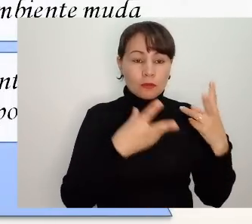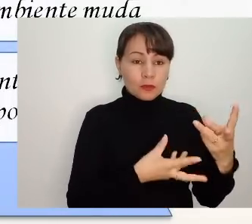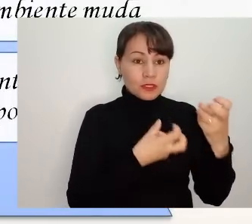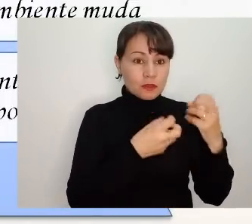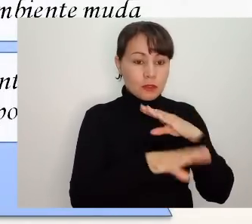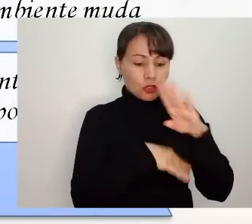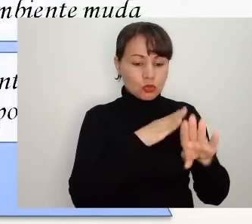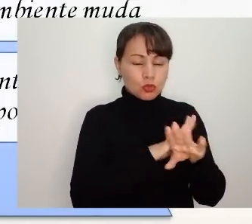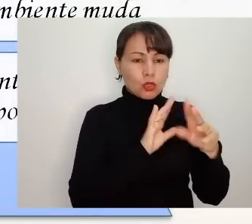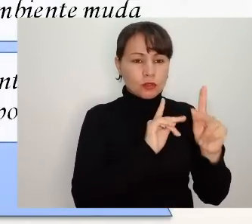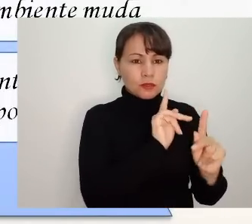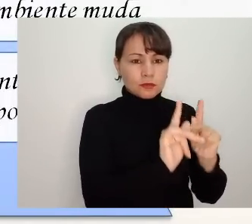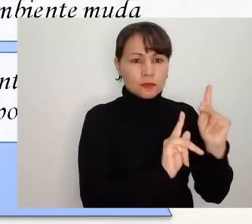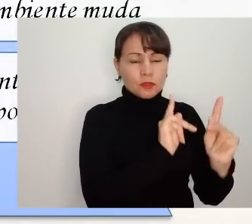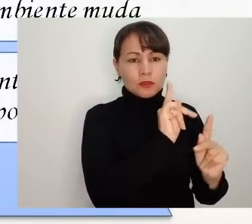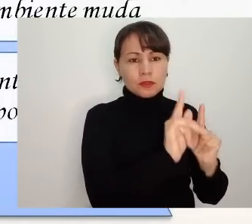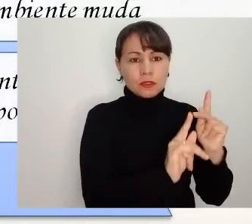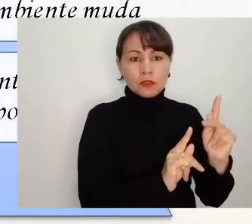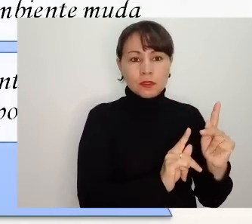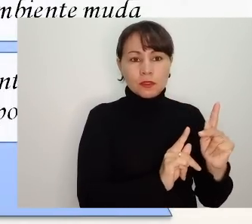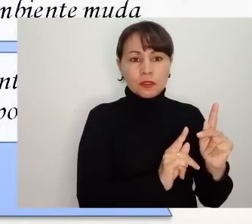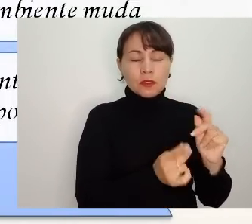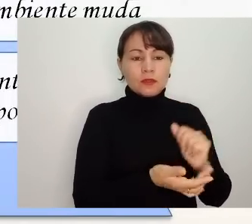Então, vendo todo esse processo